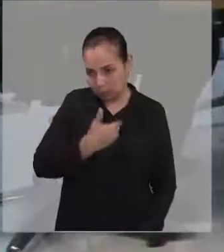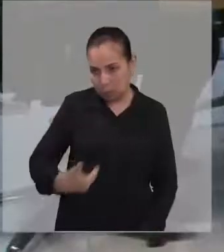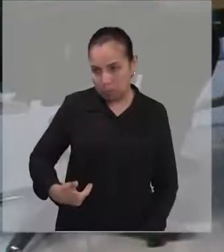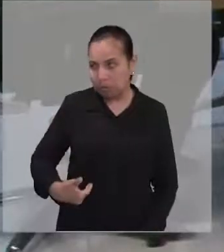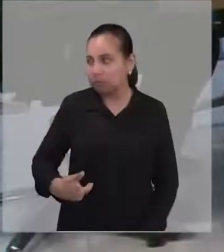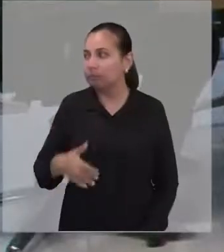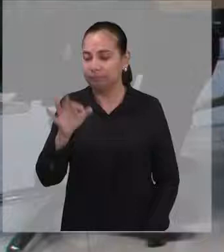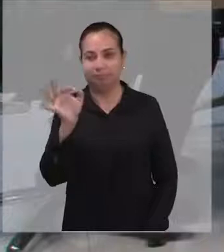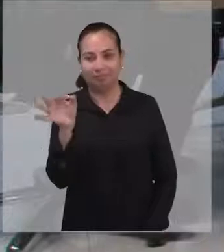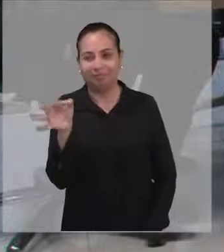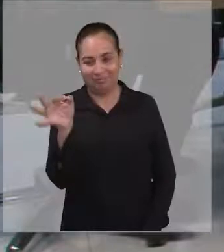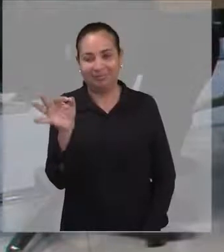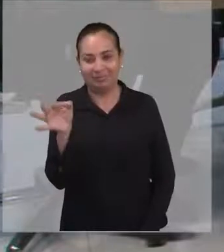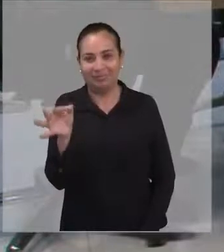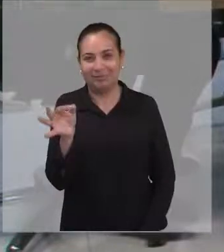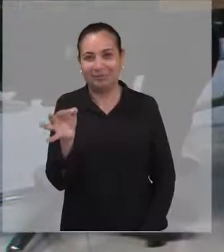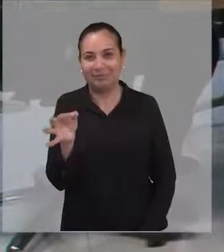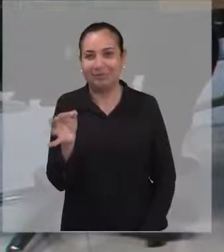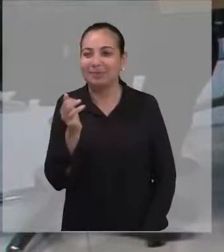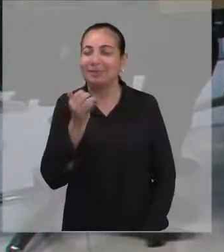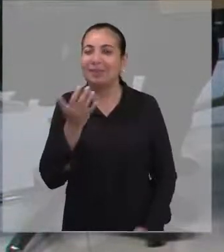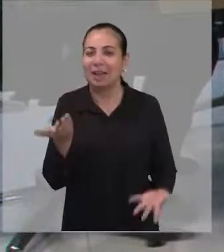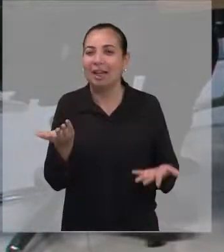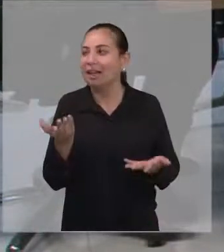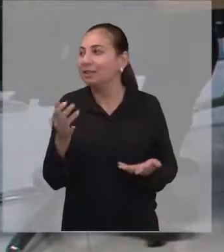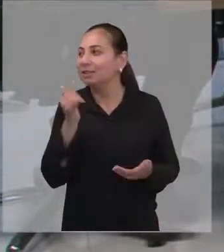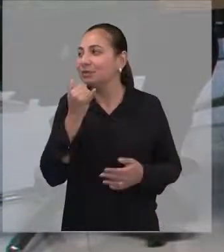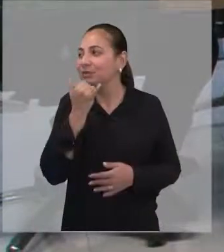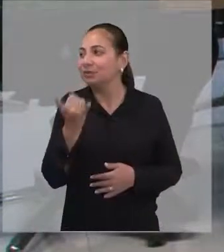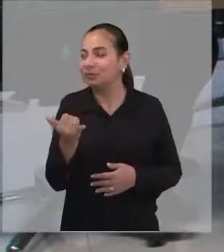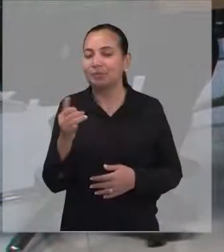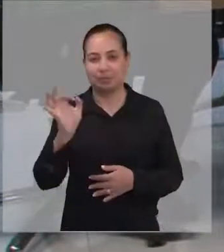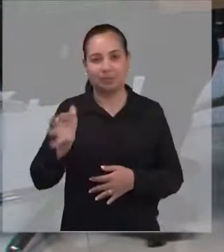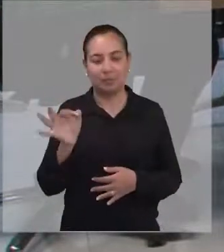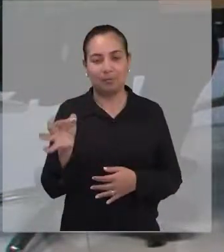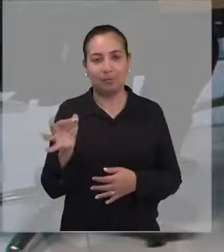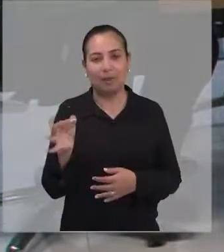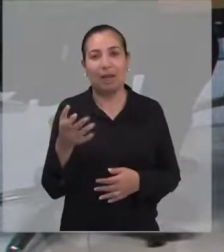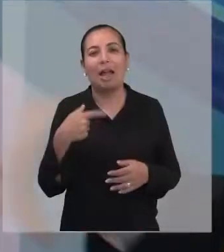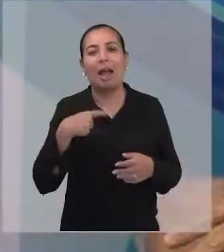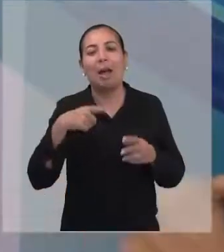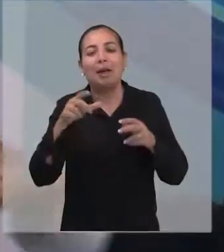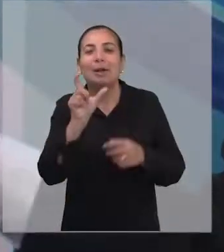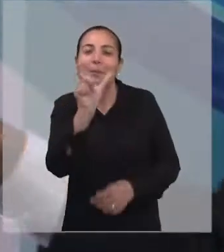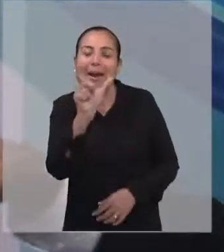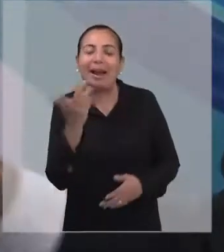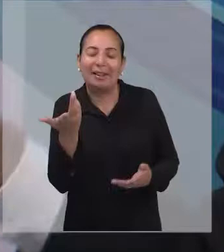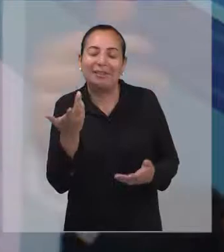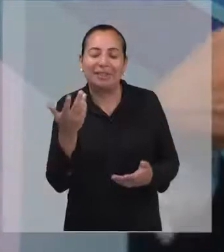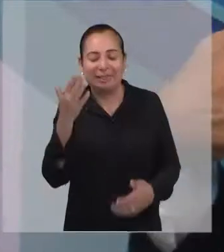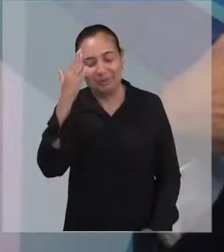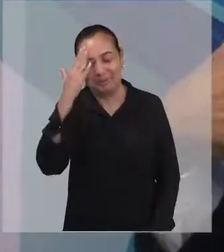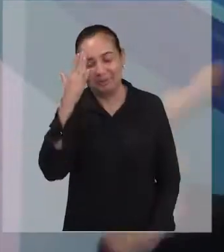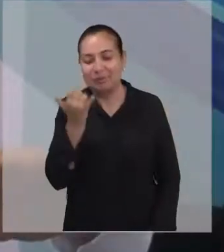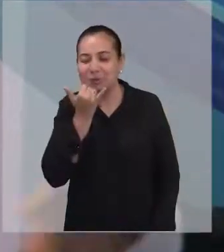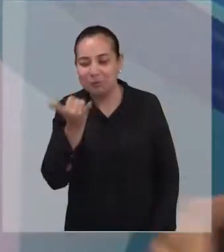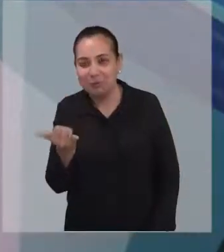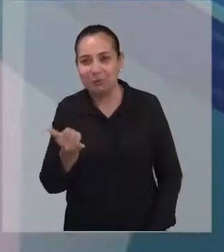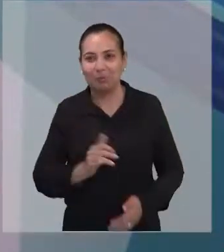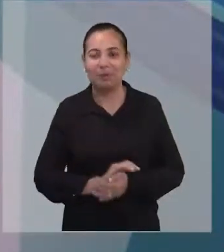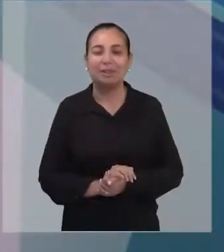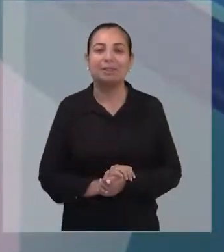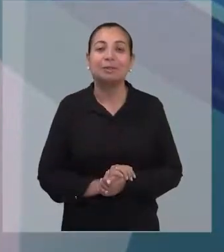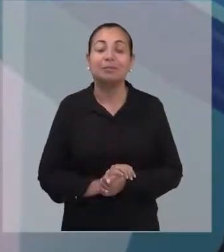público. Desculpe. Advogado de ofício. Advogado de ofício é outra coisa. Foi um lapso aqui que a idade me